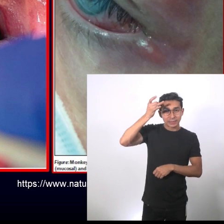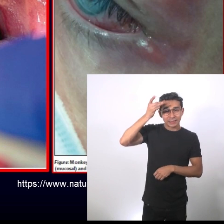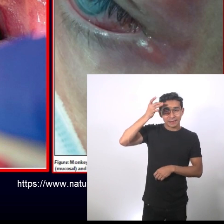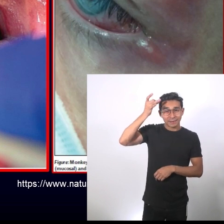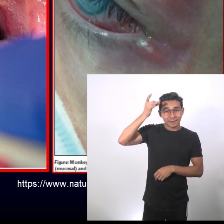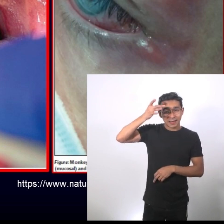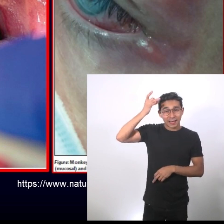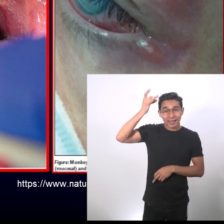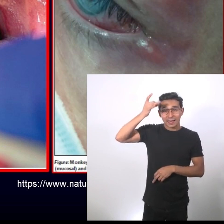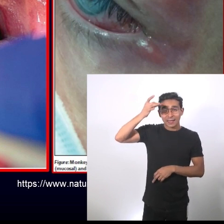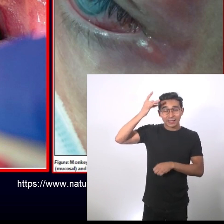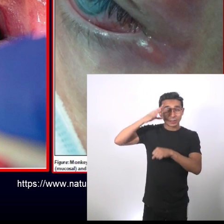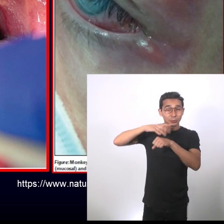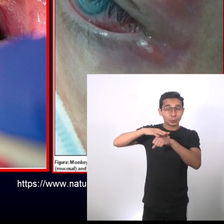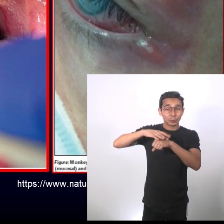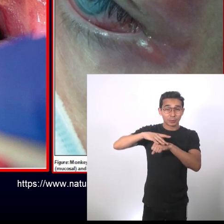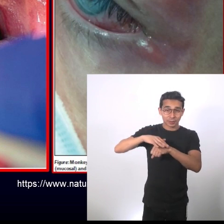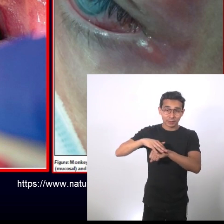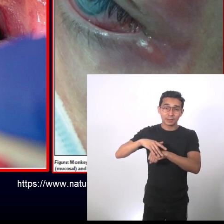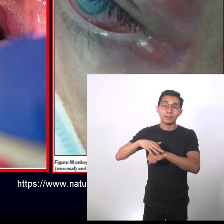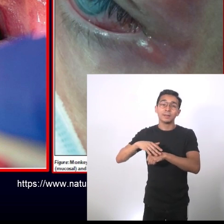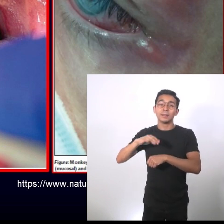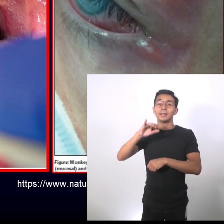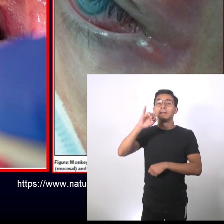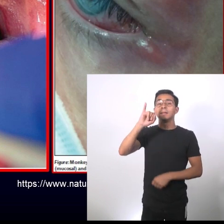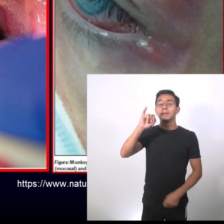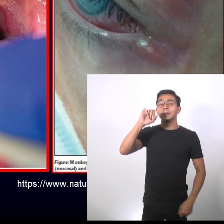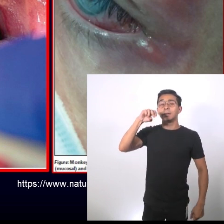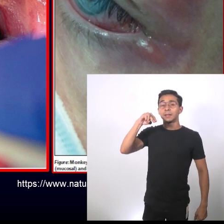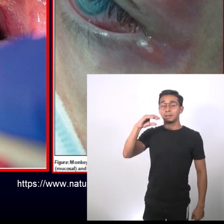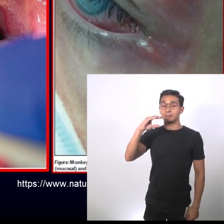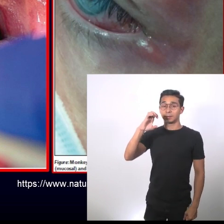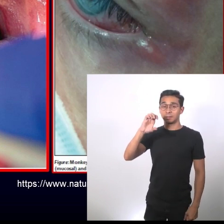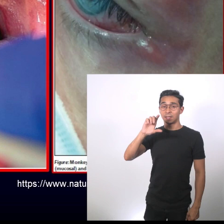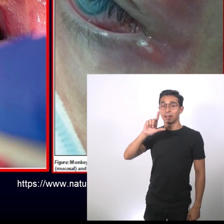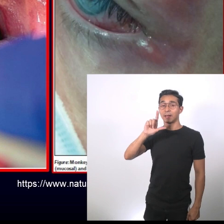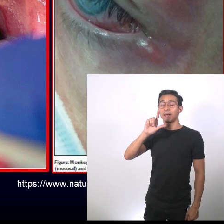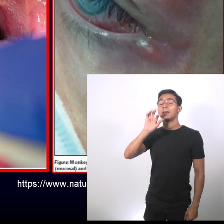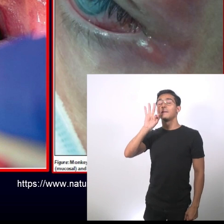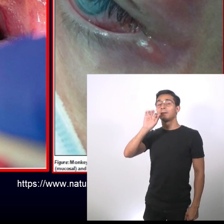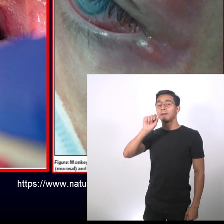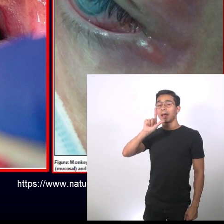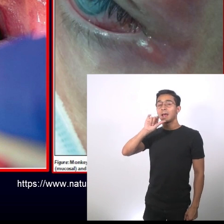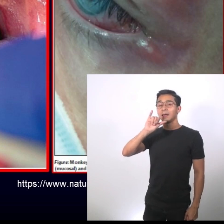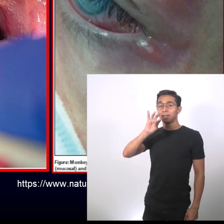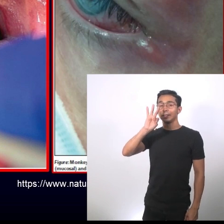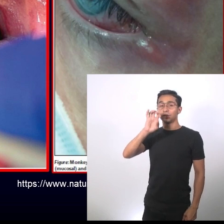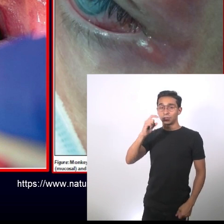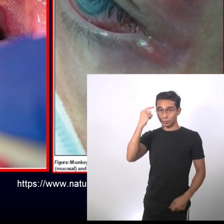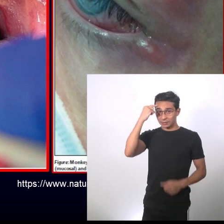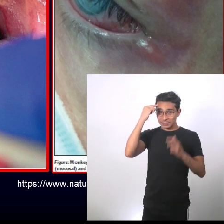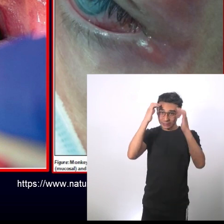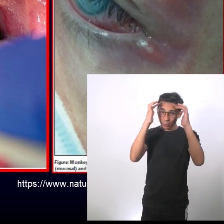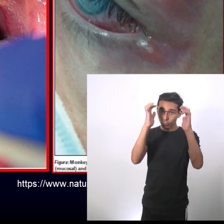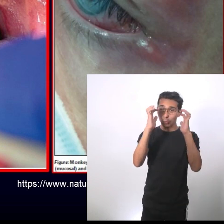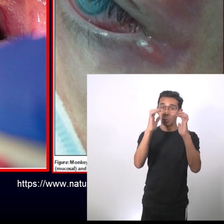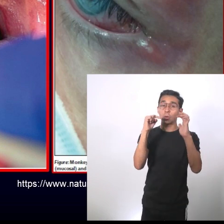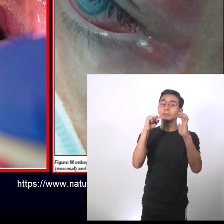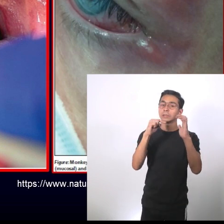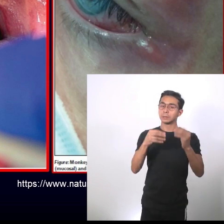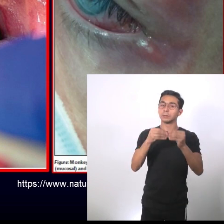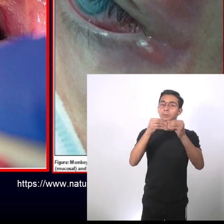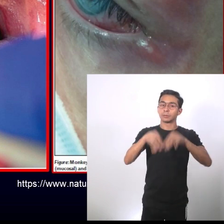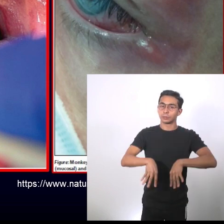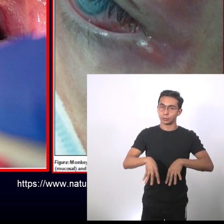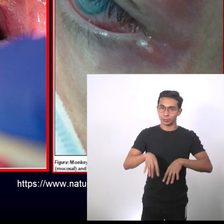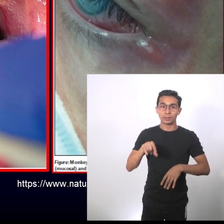é um reporte de um caso que evoluiu com encefalite. Então, a complicação neurológica é uma das complicações importantes. Só a